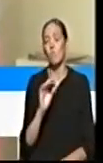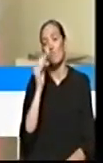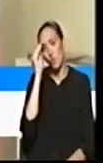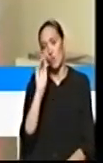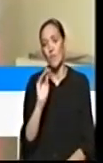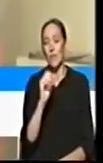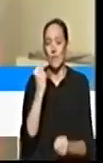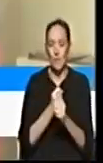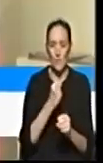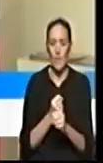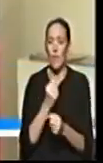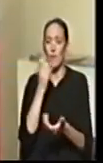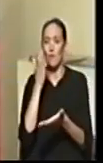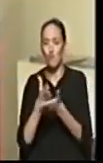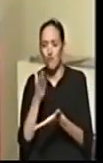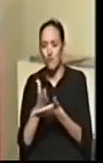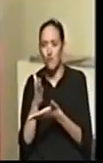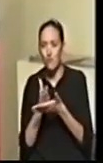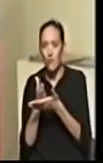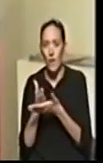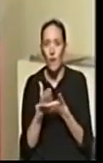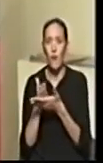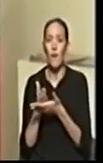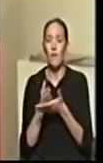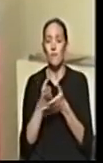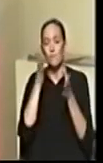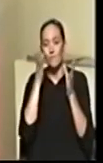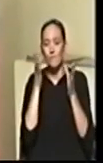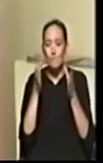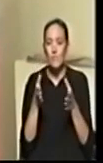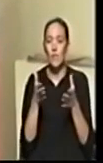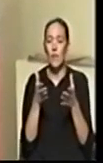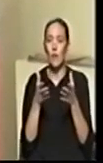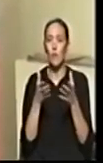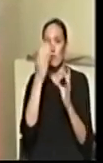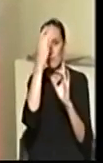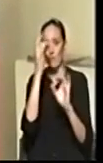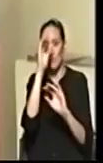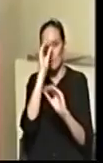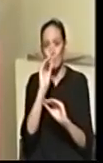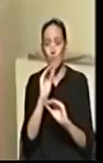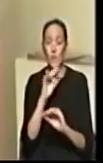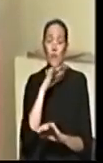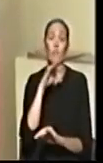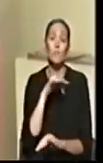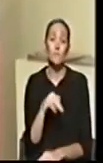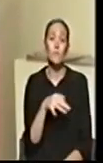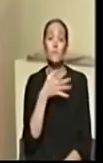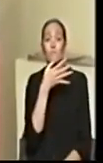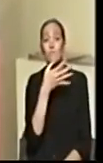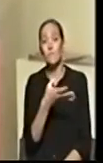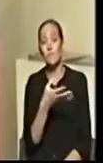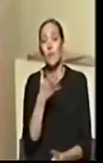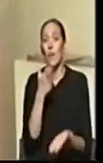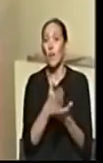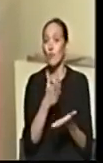estudar, dedicar-se àquilo que os professores apresentam e às famílias dizer que a escola